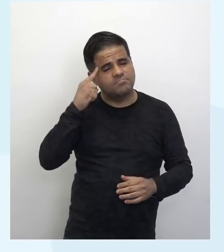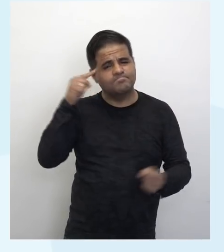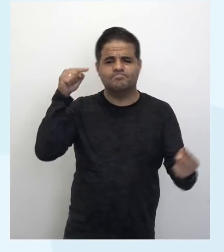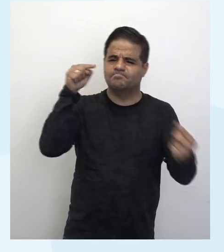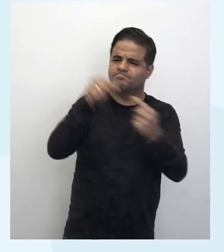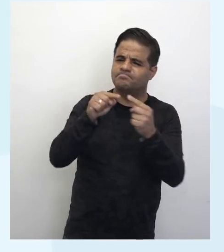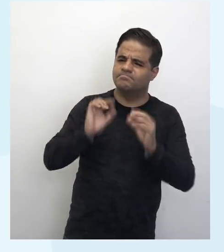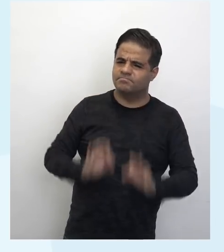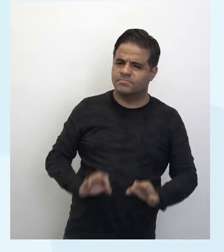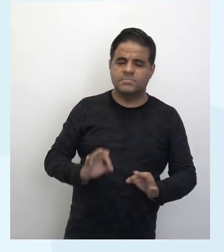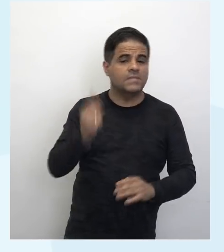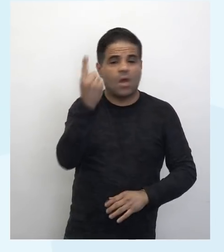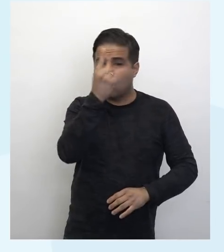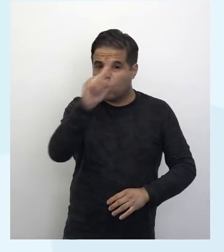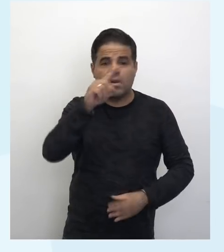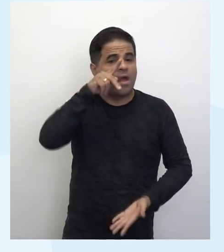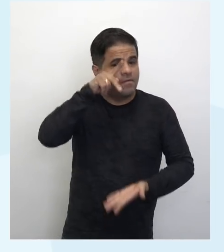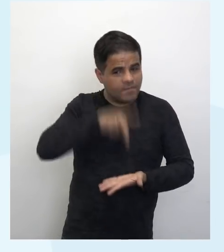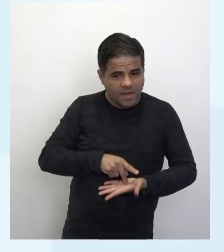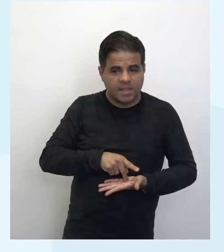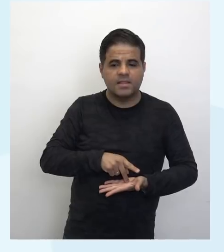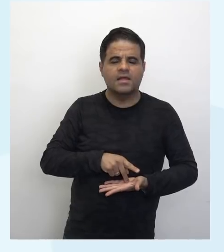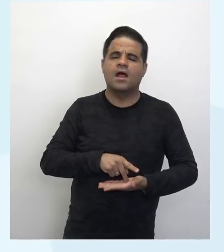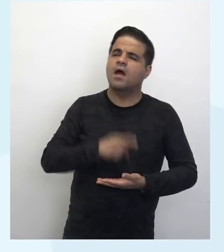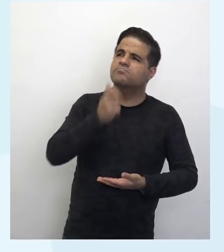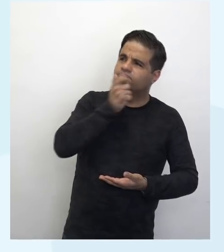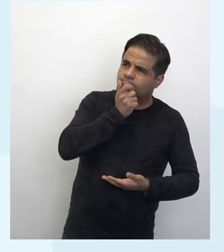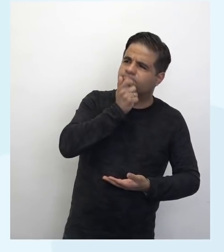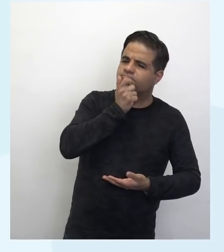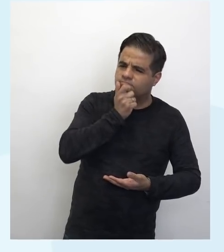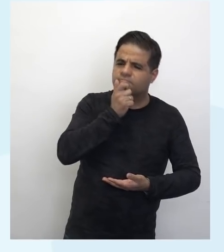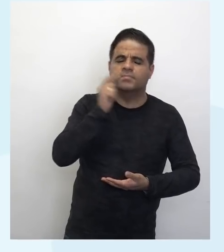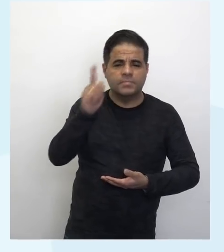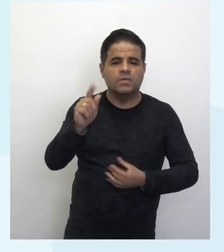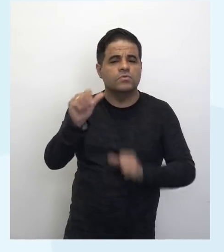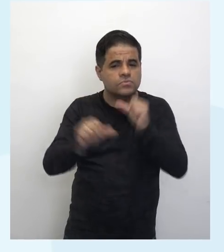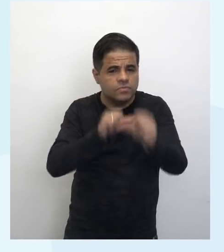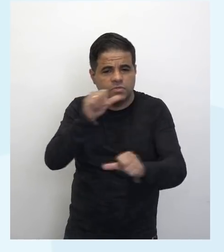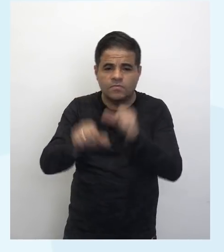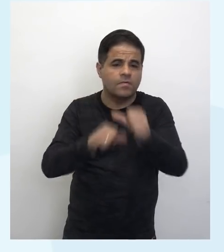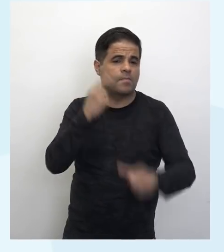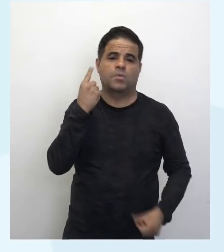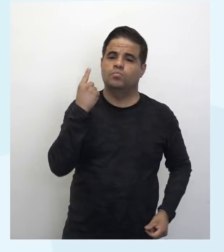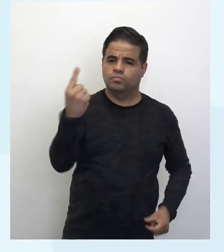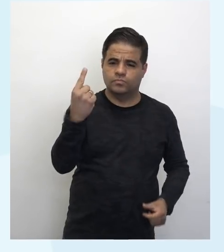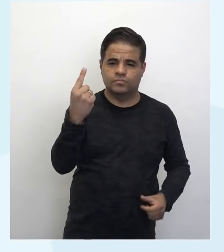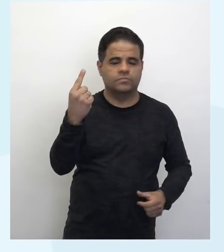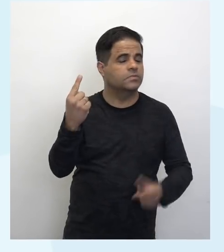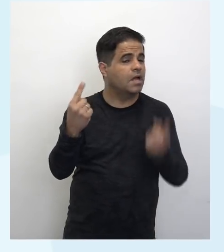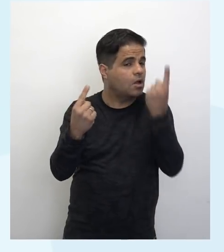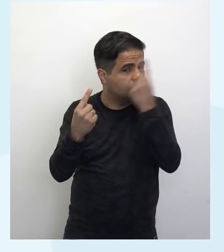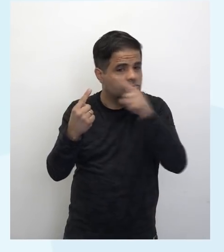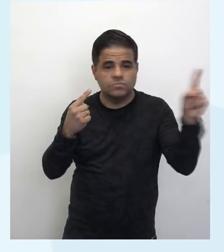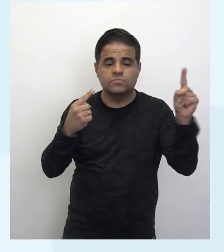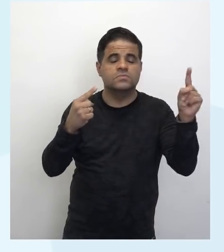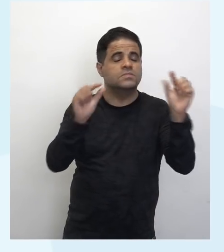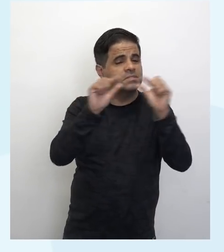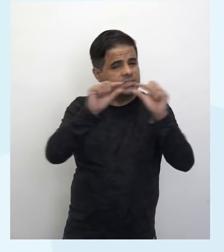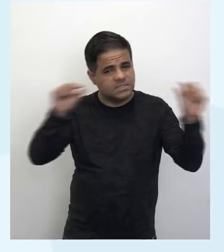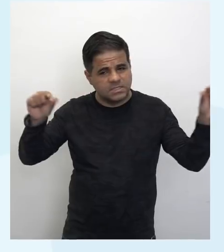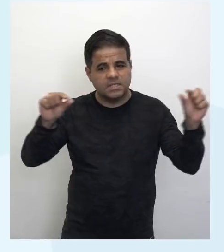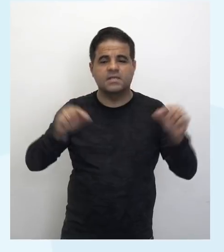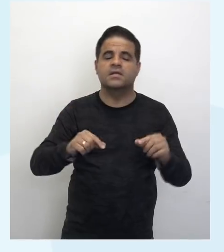sentido. É a única que é verdadeira. Então, isso aqui vai se transformar no 1. E ela é a única linha em